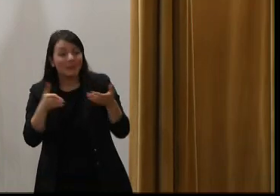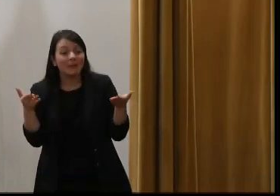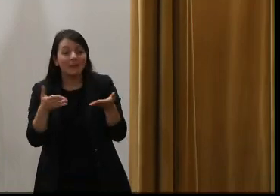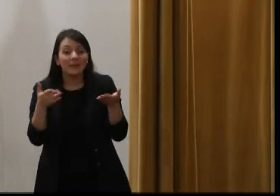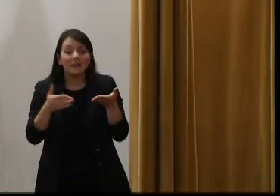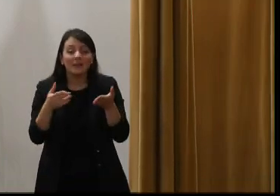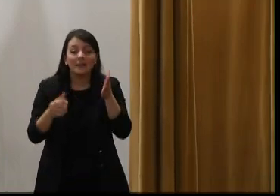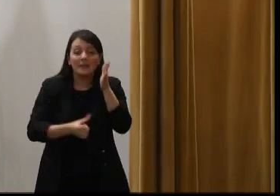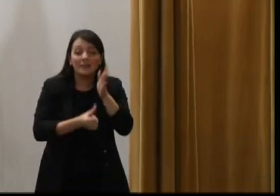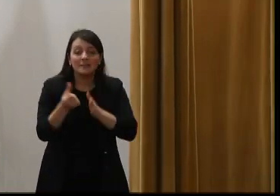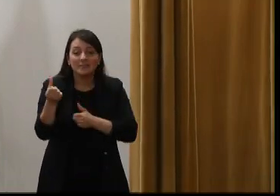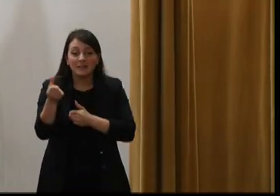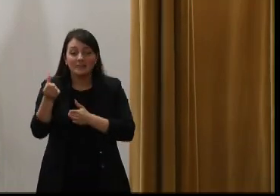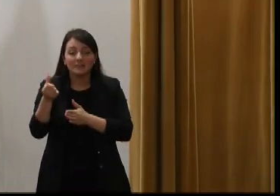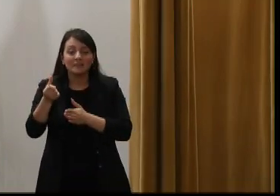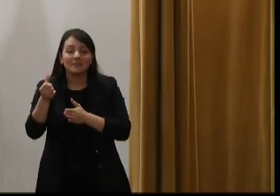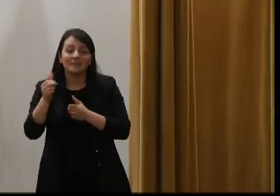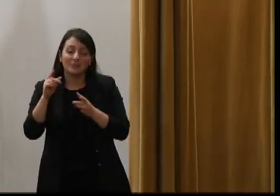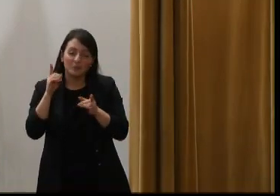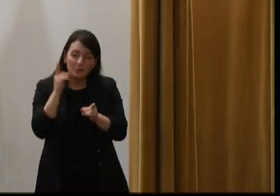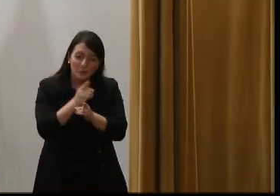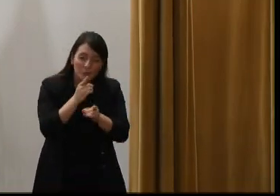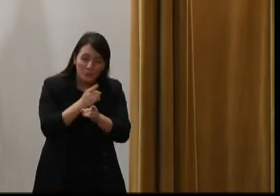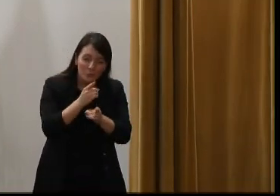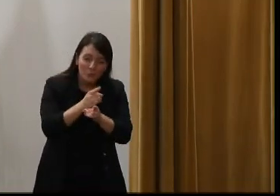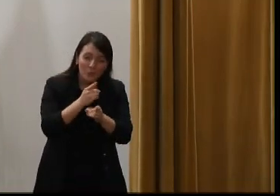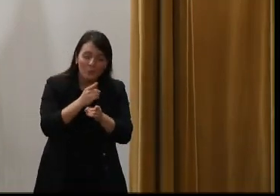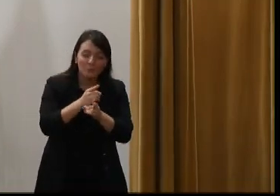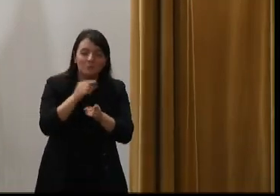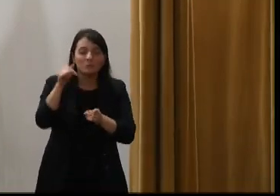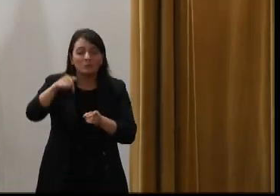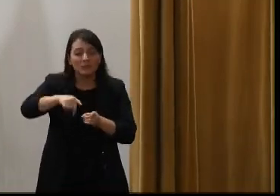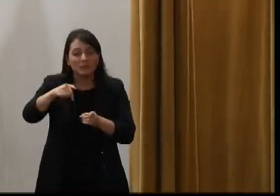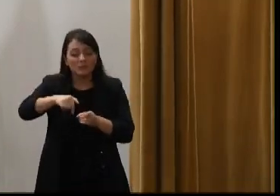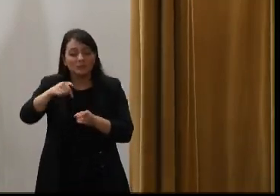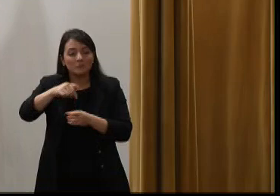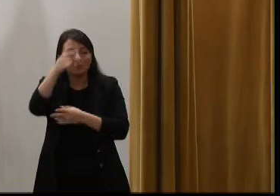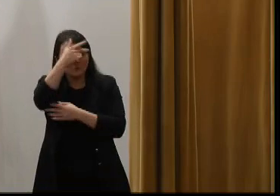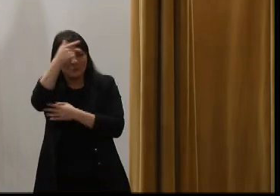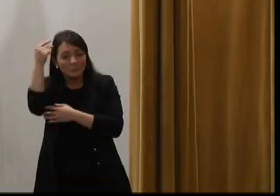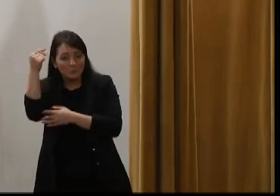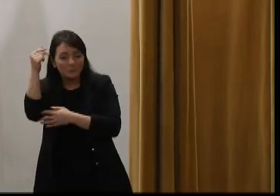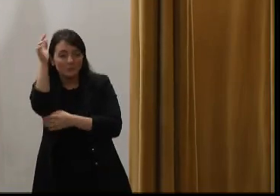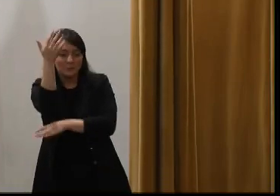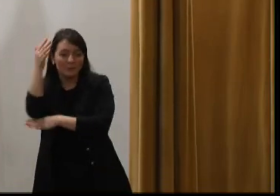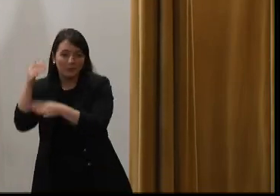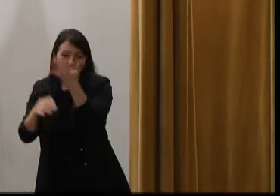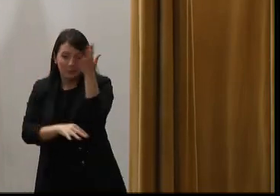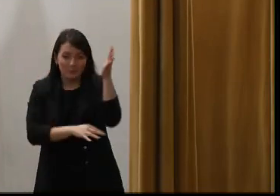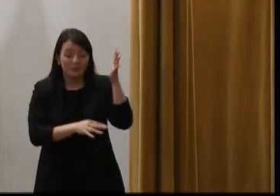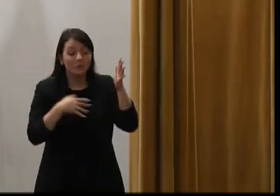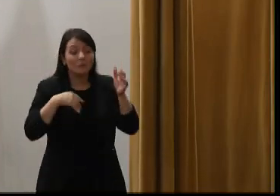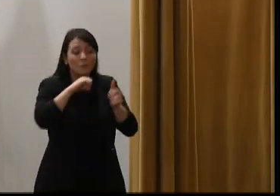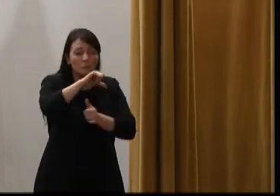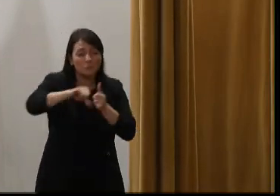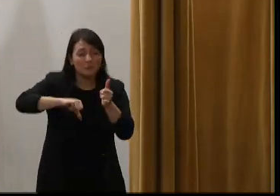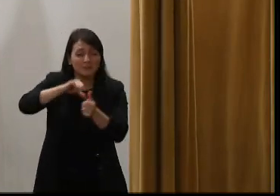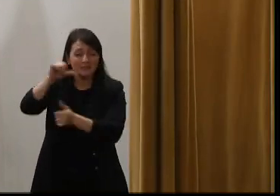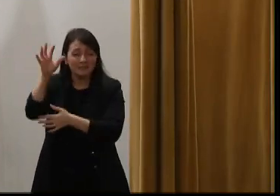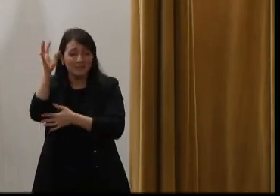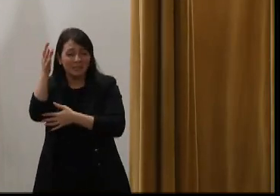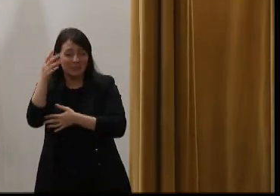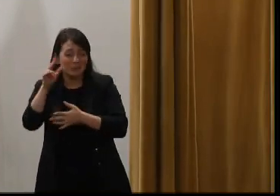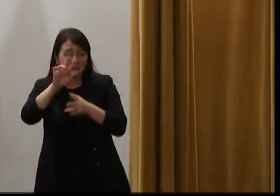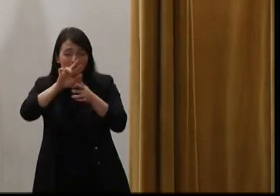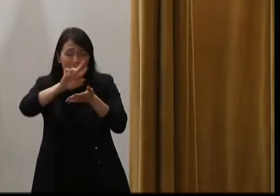Conferência Municipal do Meio Ambiente, que objetiva discutir as mudanças climáticas e sua interface com diversos temas